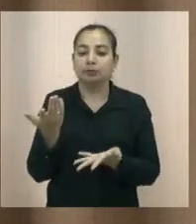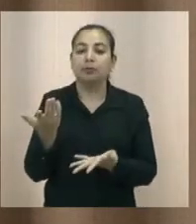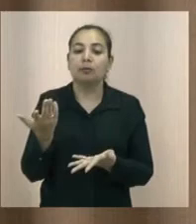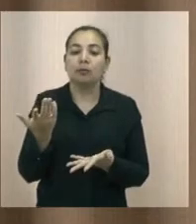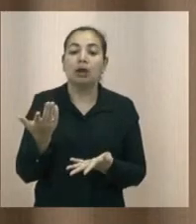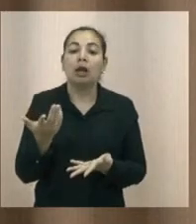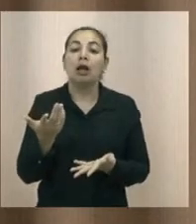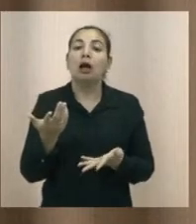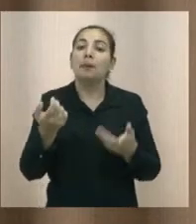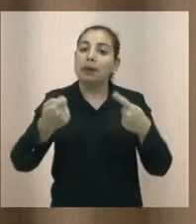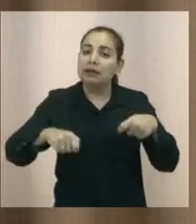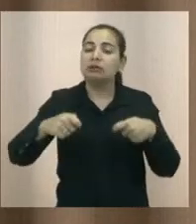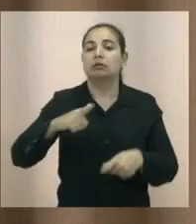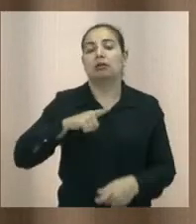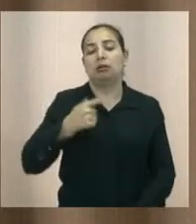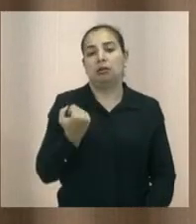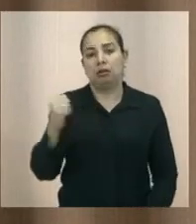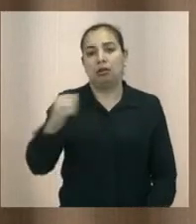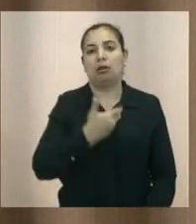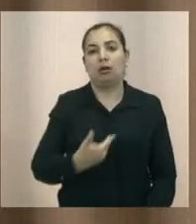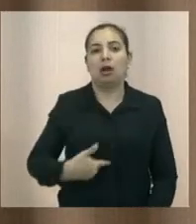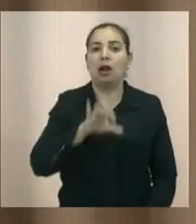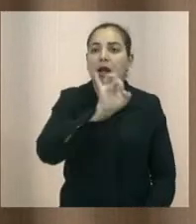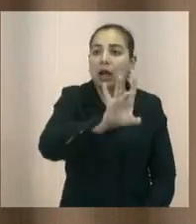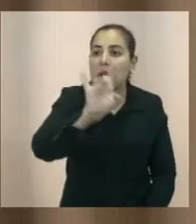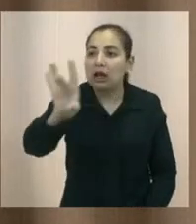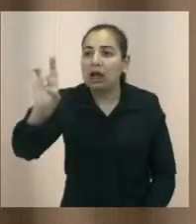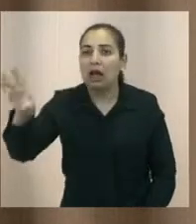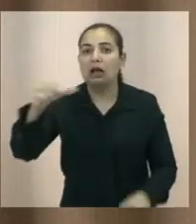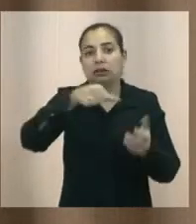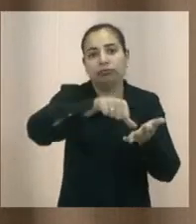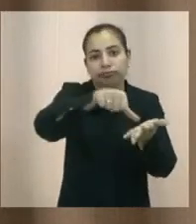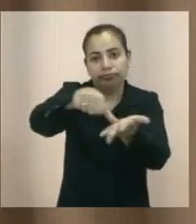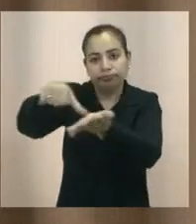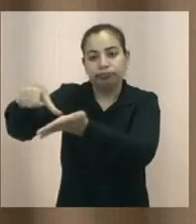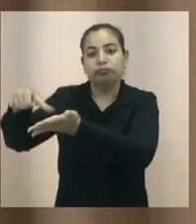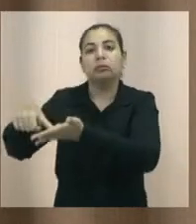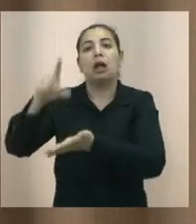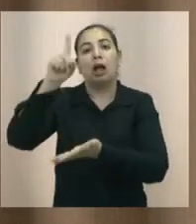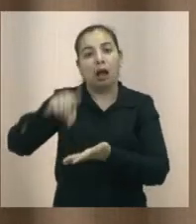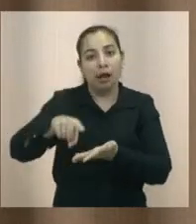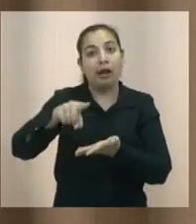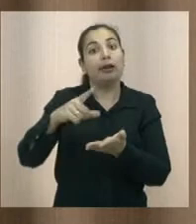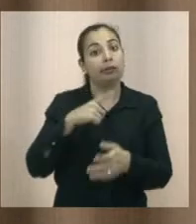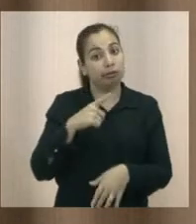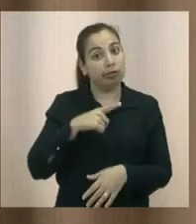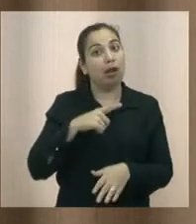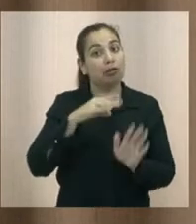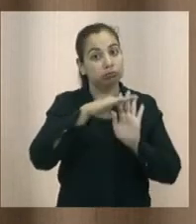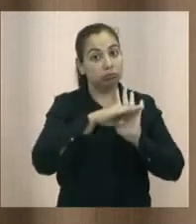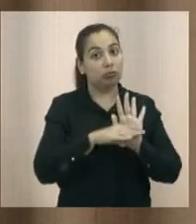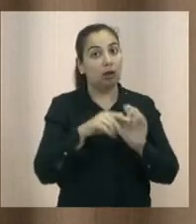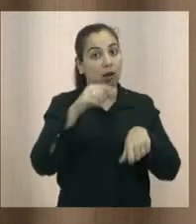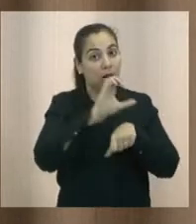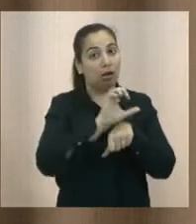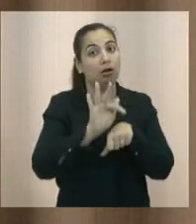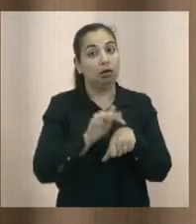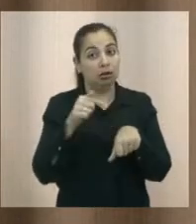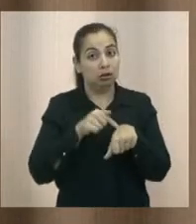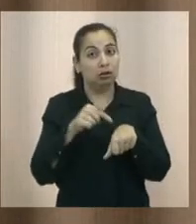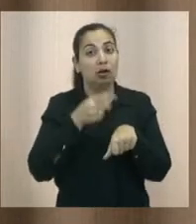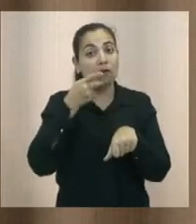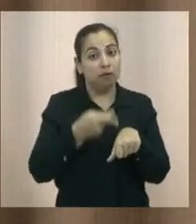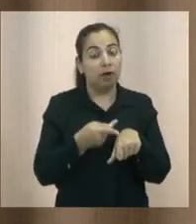diz que precisa ter um defensor público em cada unidade jurisdicional, é um mandamento da Constituição Federal. Então, a gente precisa, de fato, chegar ao